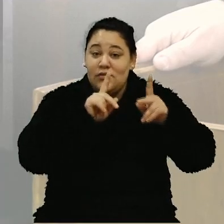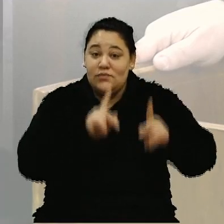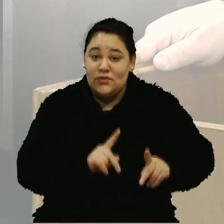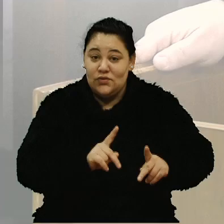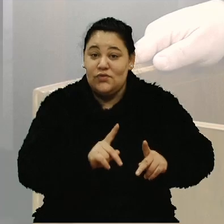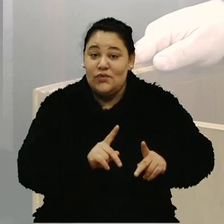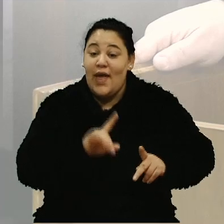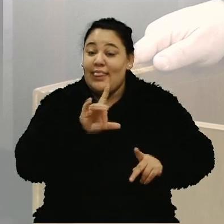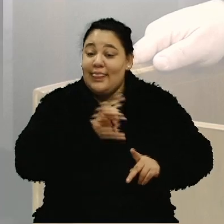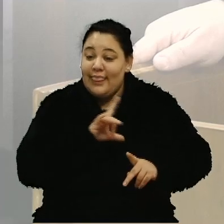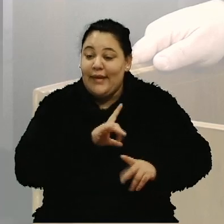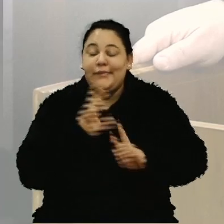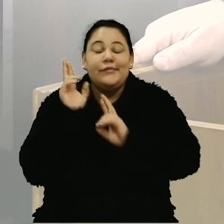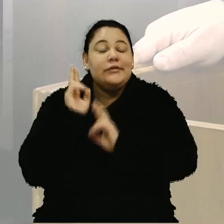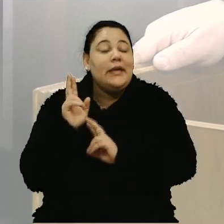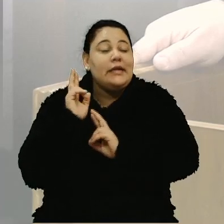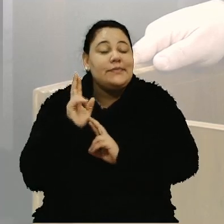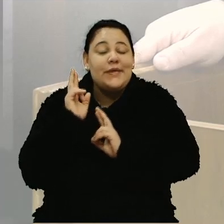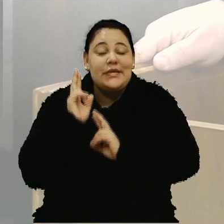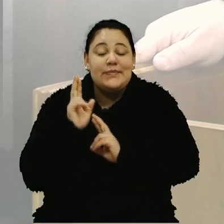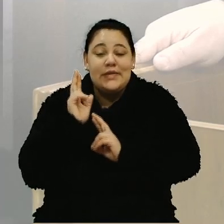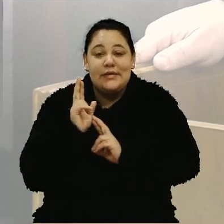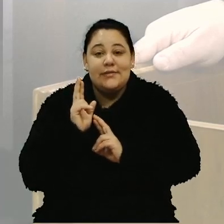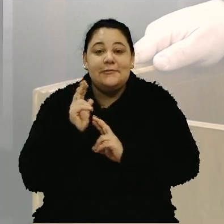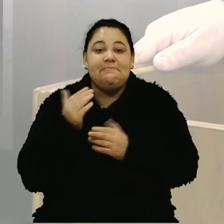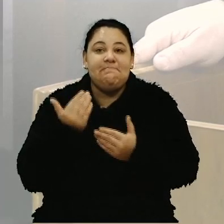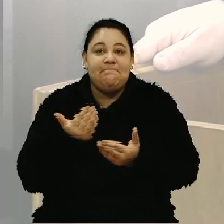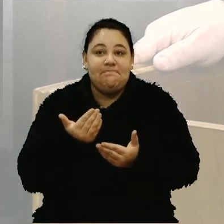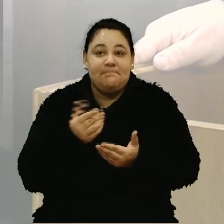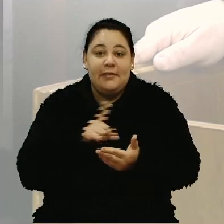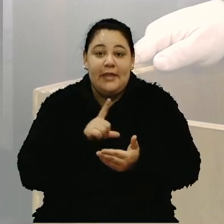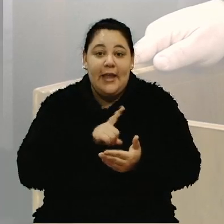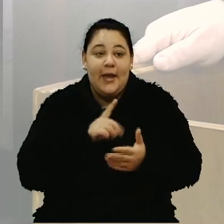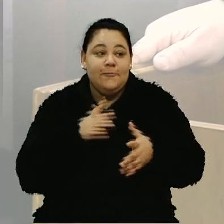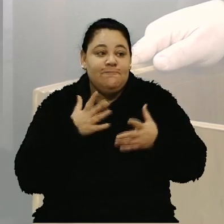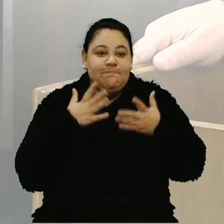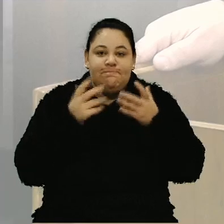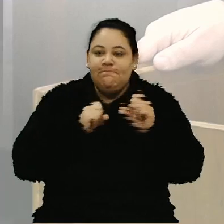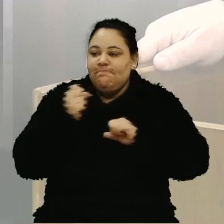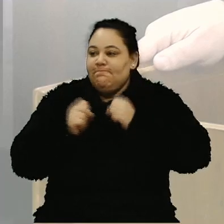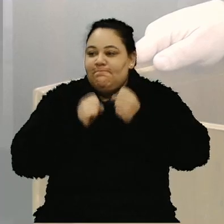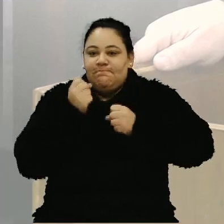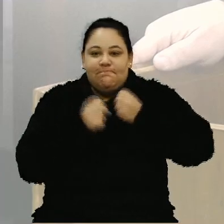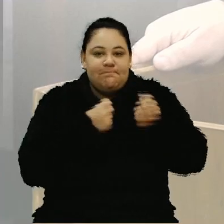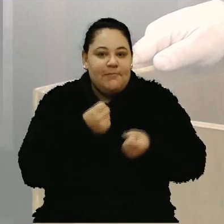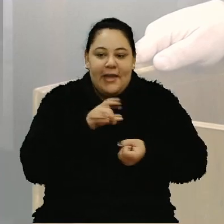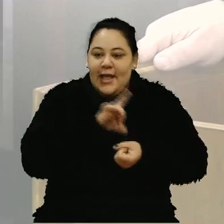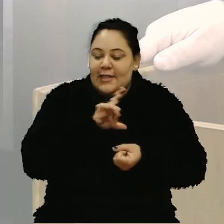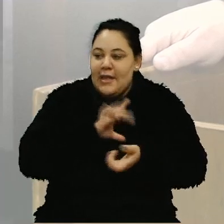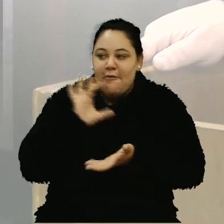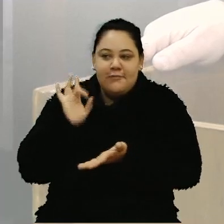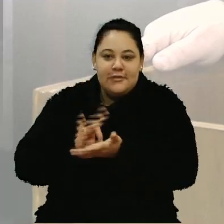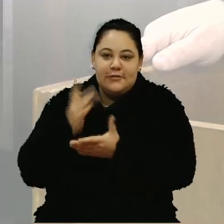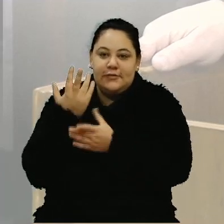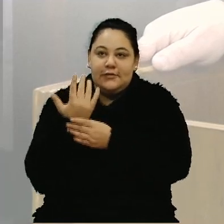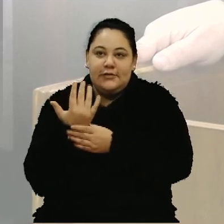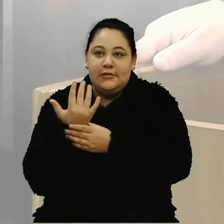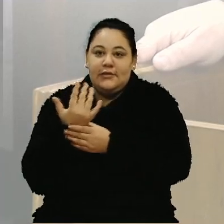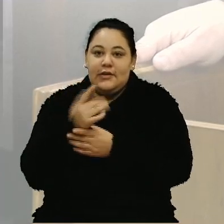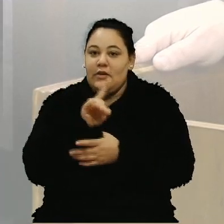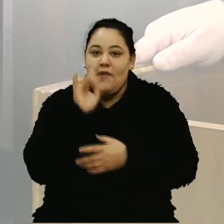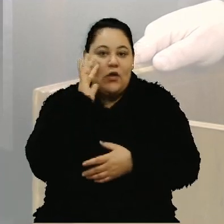a esperança, com aquela vibração que iria vir, que agora sim, e que não vai